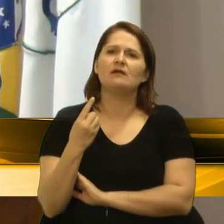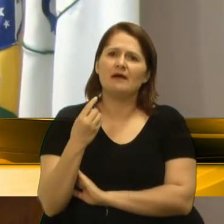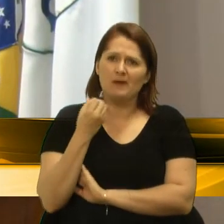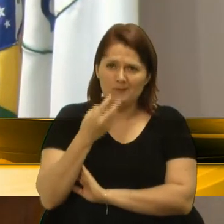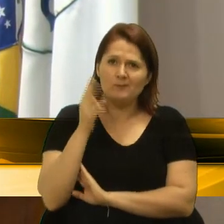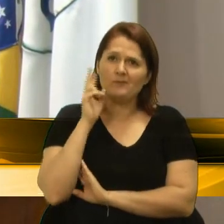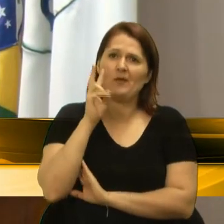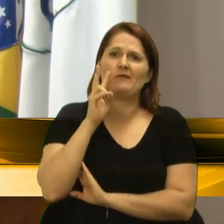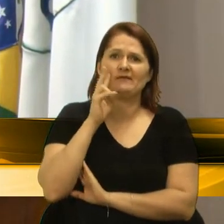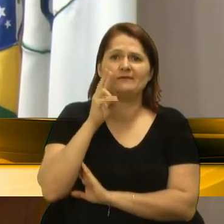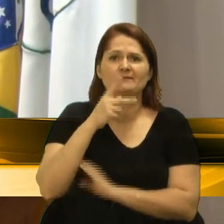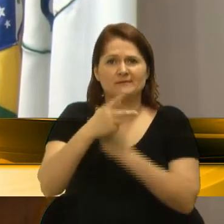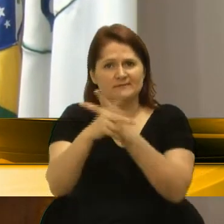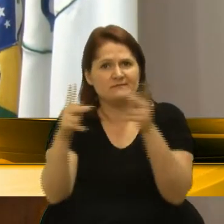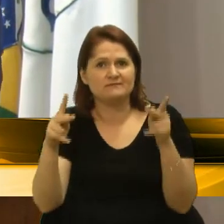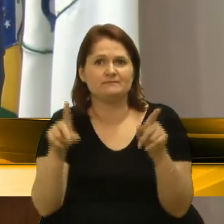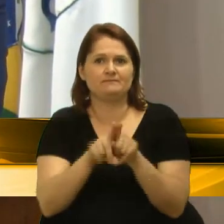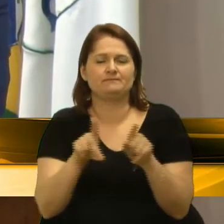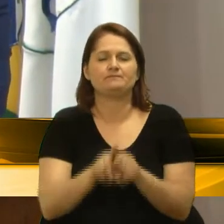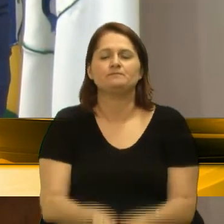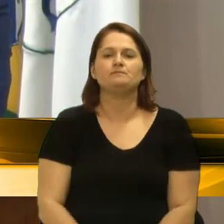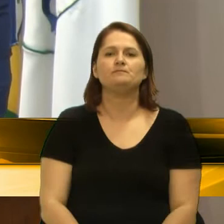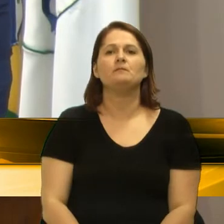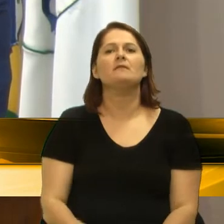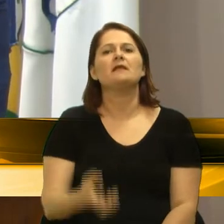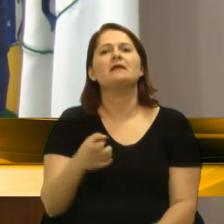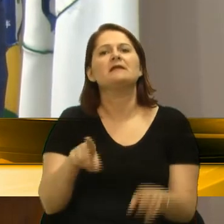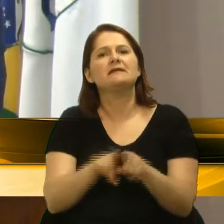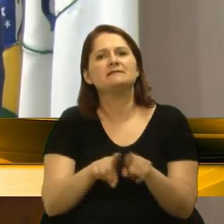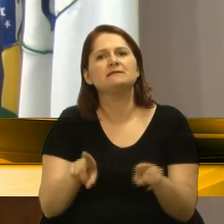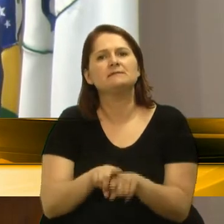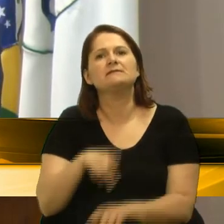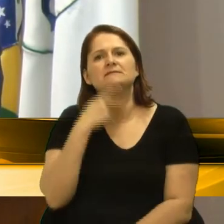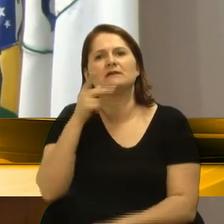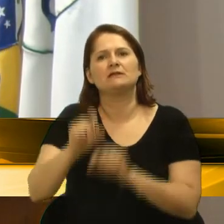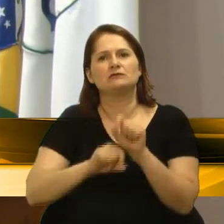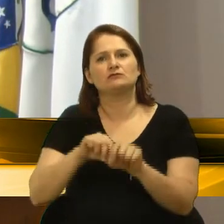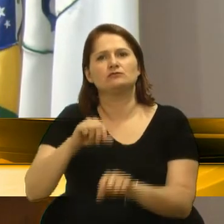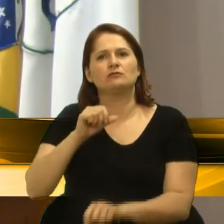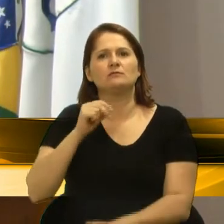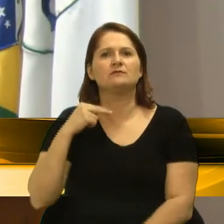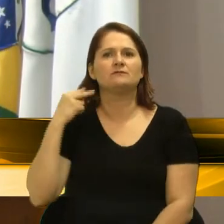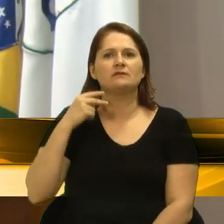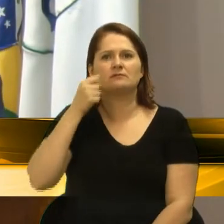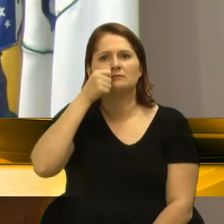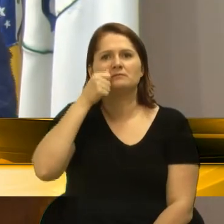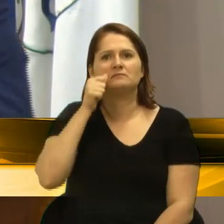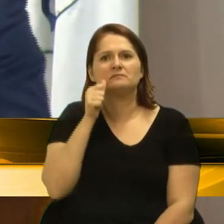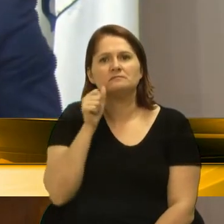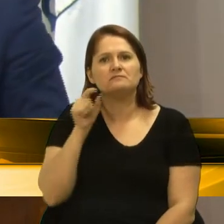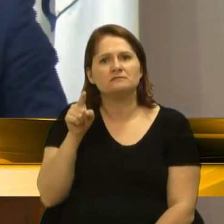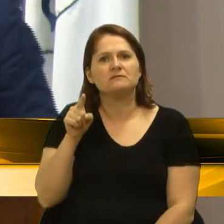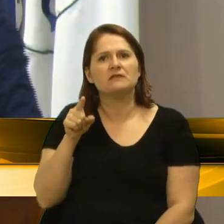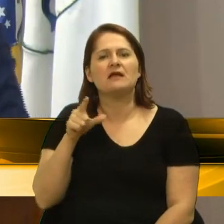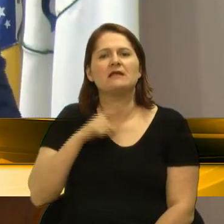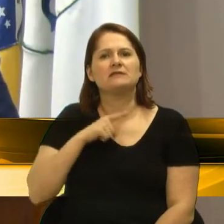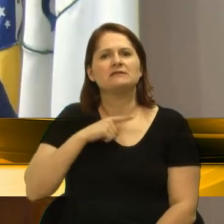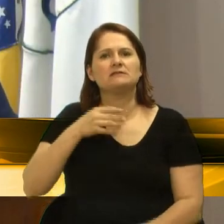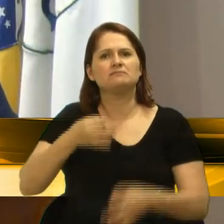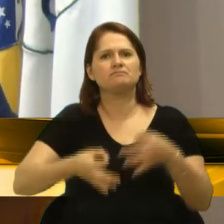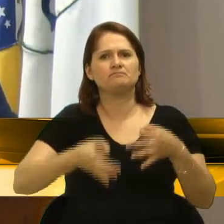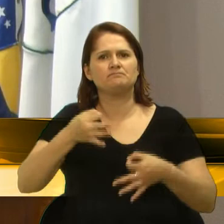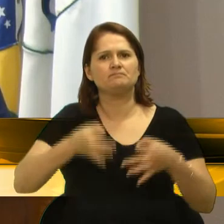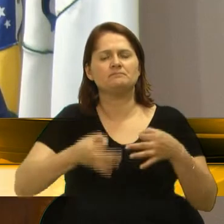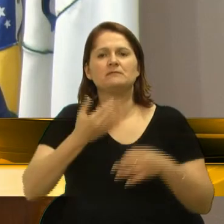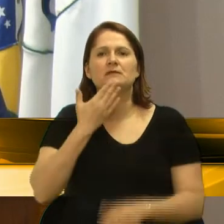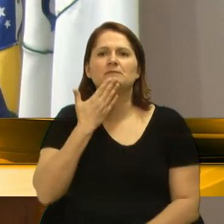também, a vereadora Paula Iores, pelo elevado senso de justiça ao sugerir o arquivamento